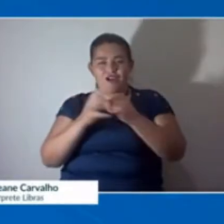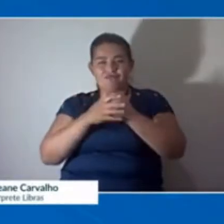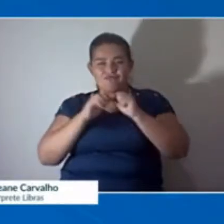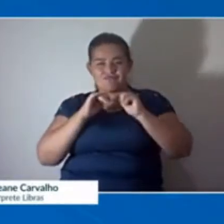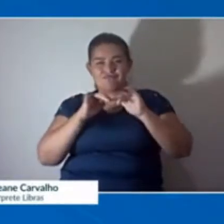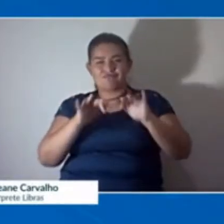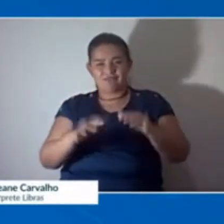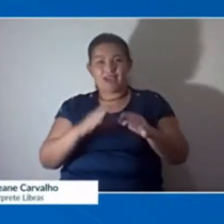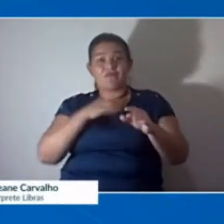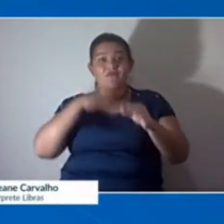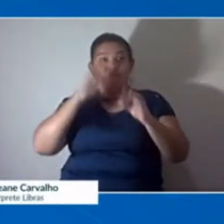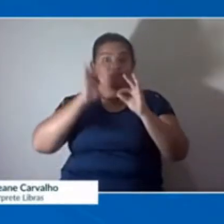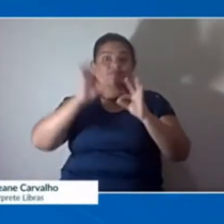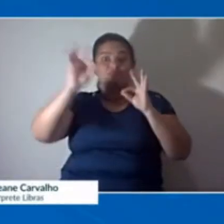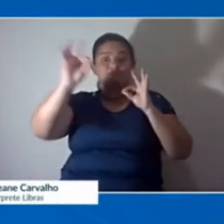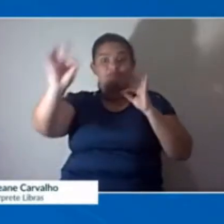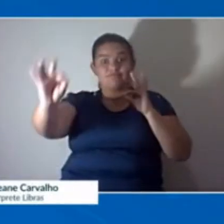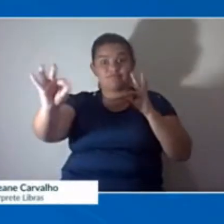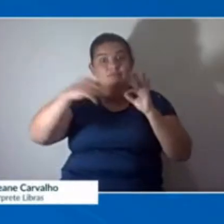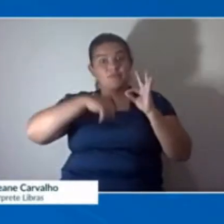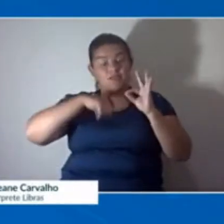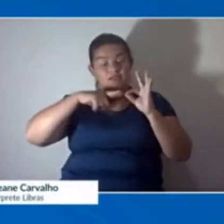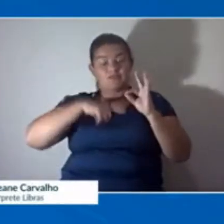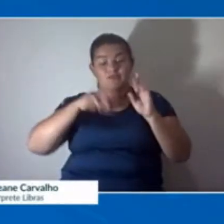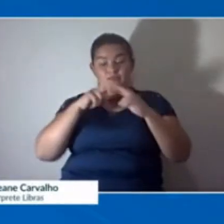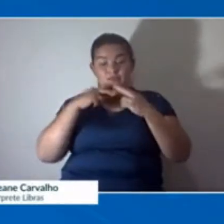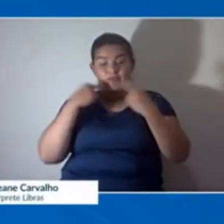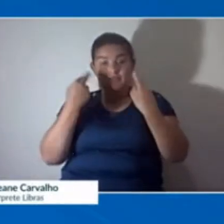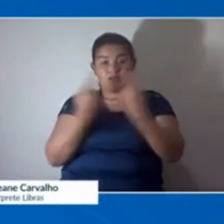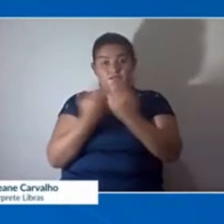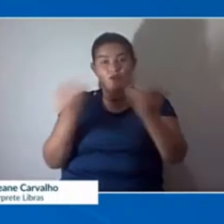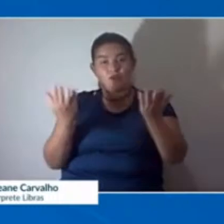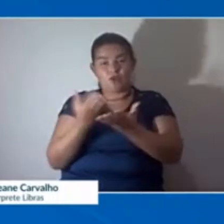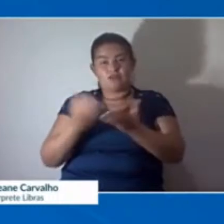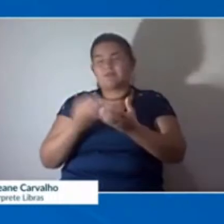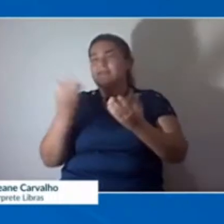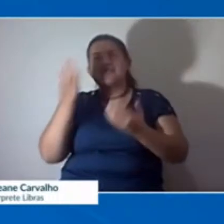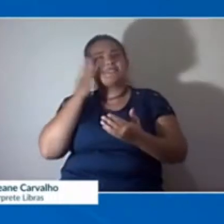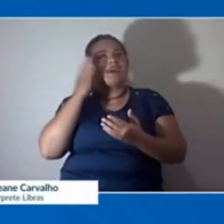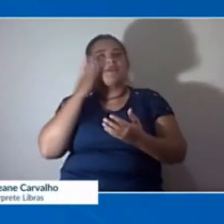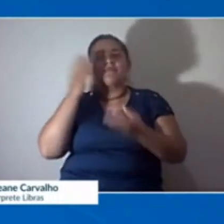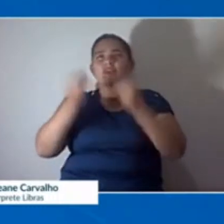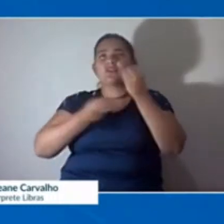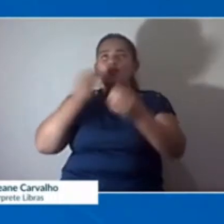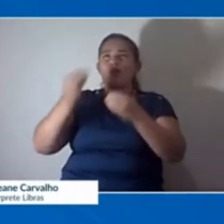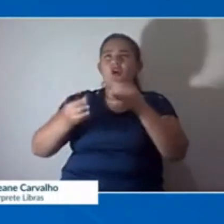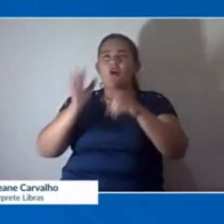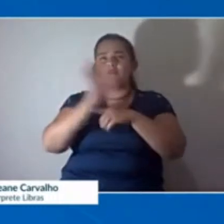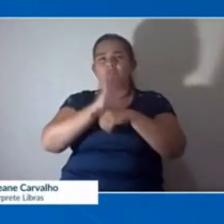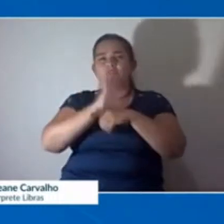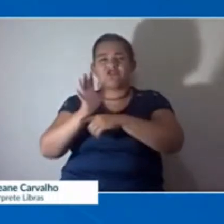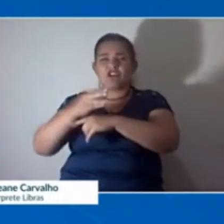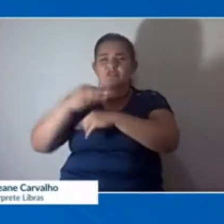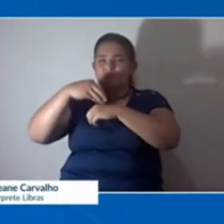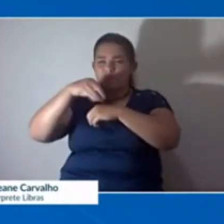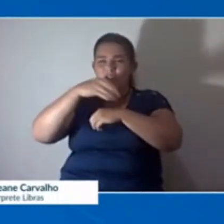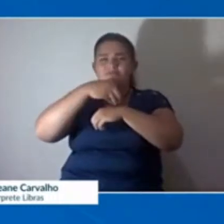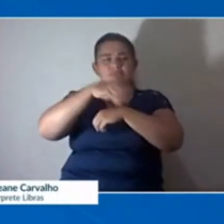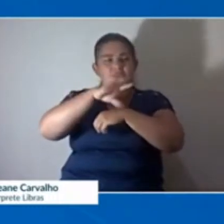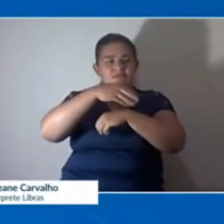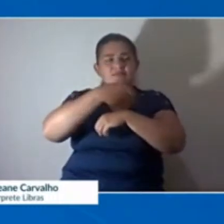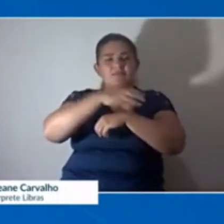digital, né? Hoje nós tivemos uma reunião para definir direitinho como é que vamos disponibilizar os filmes. E a gente também